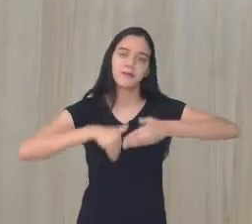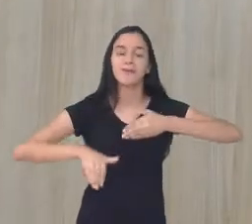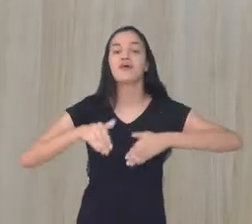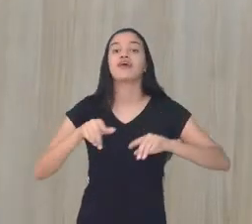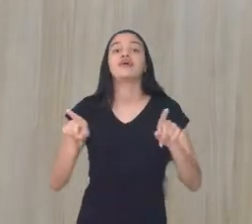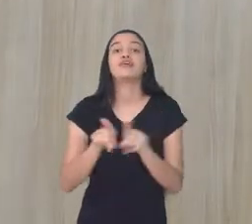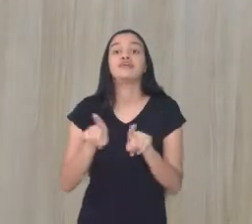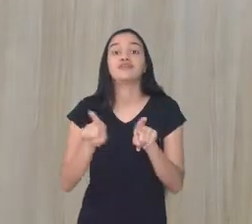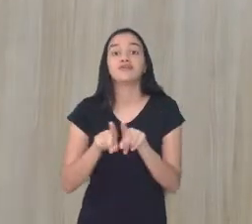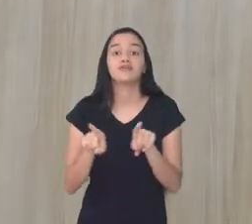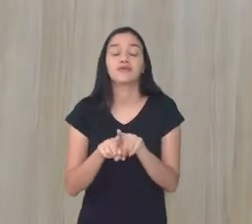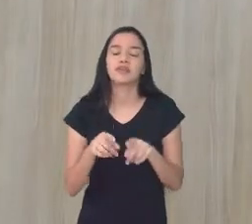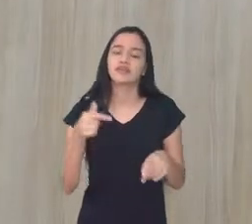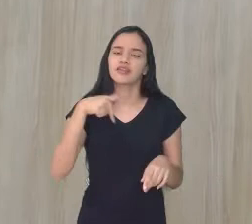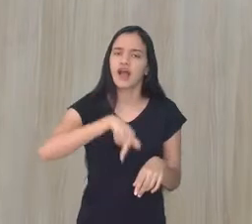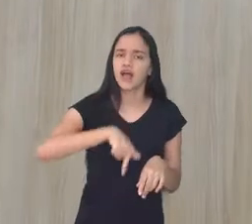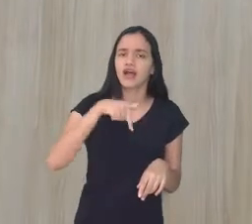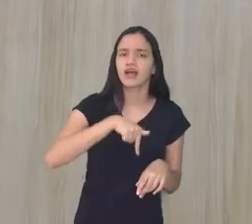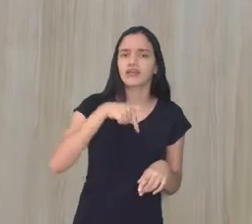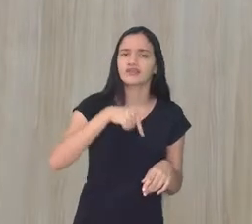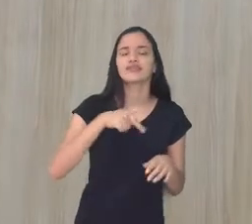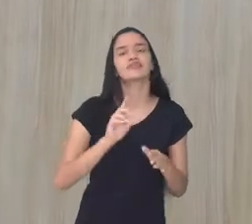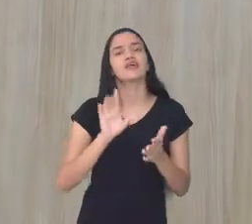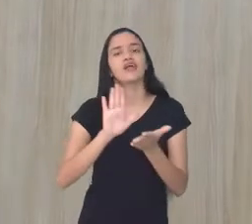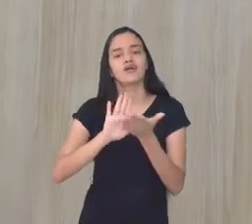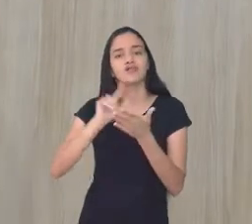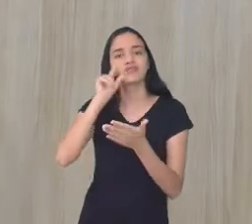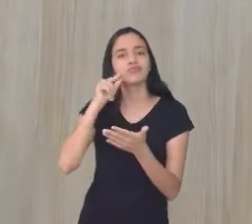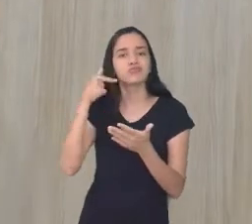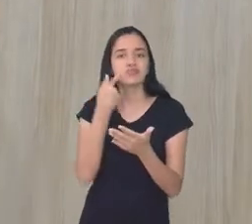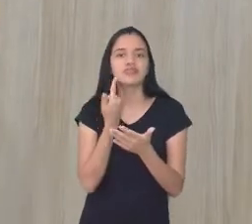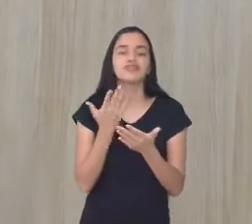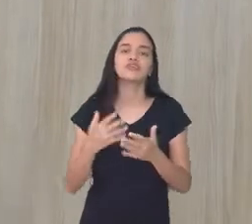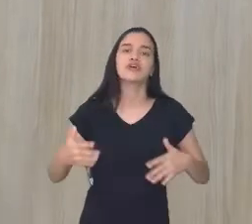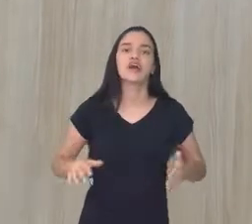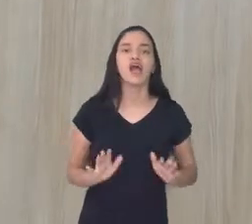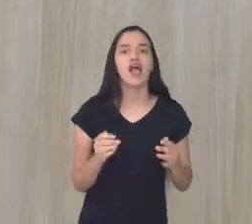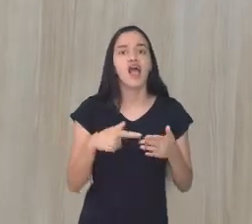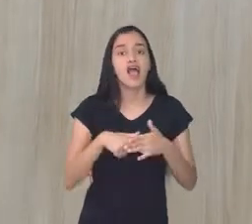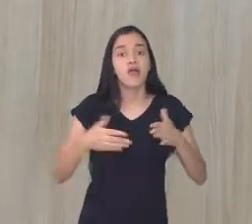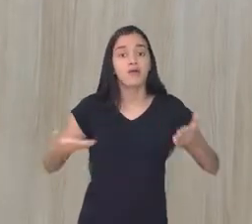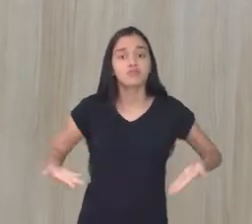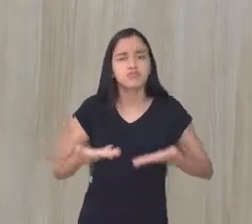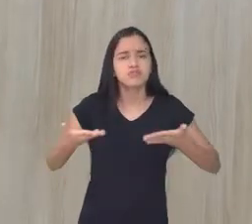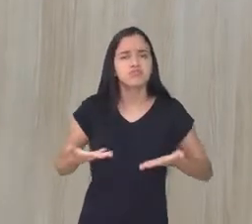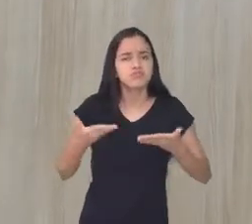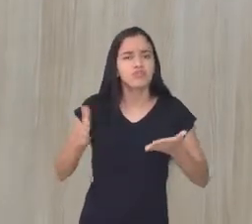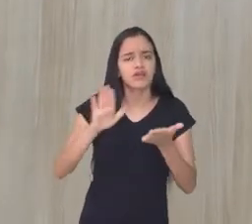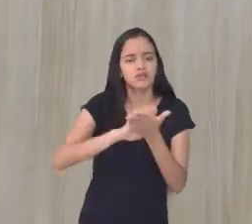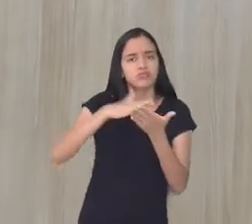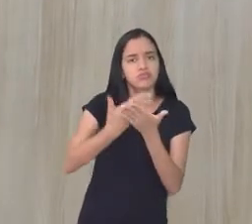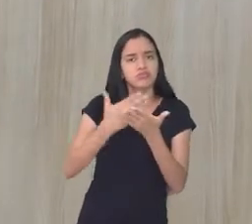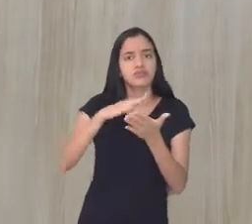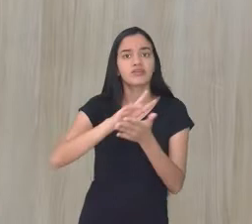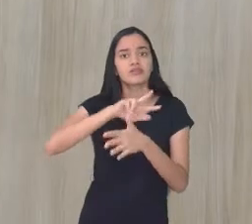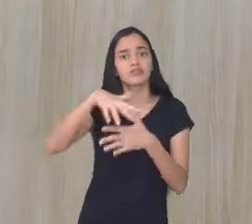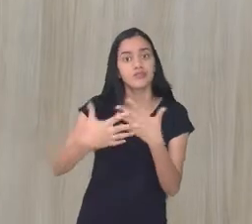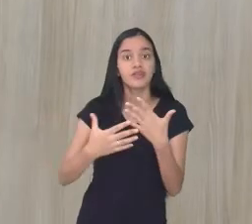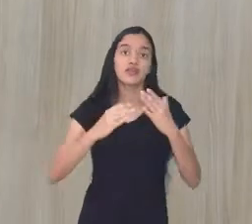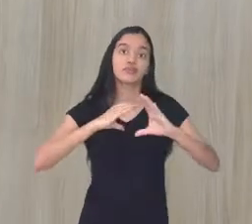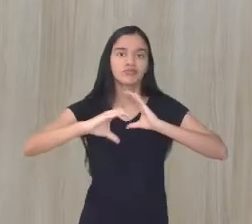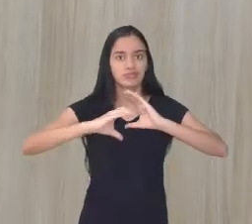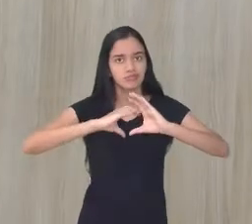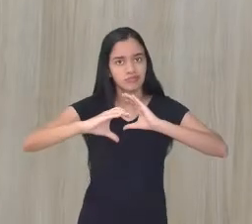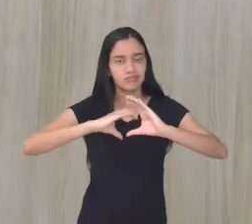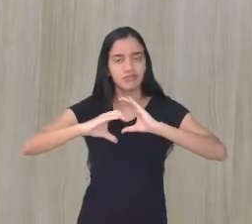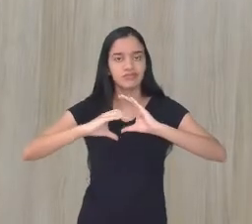também para quem está contribuindo, né? Midian aí se esforçando para levar para vocês, pessoal, a nossa aula do jeitinho que a